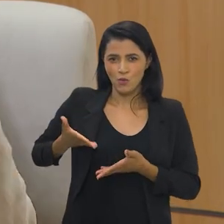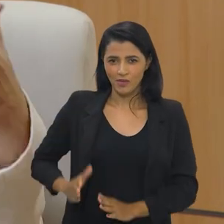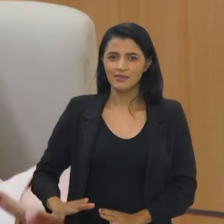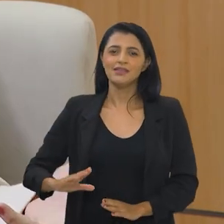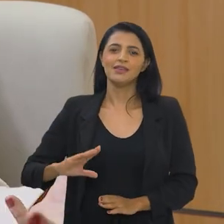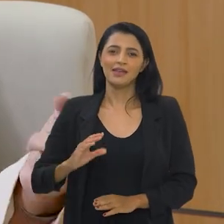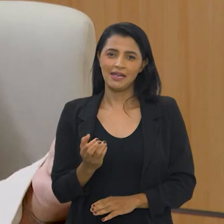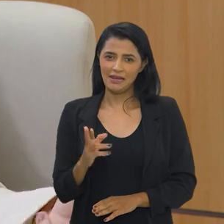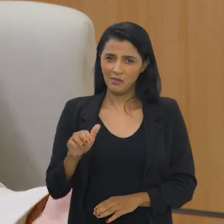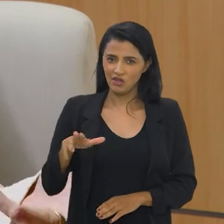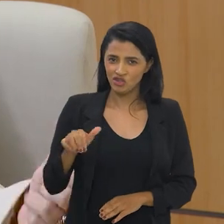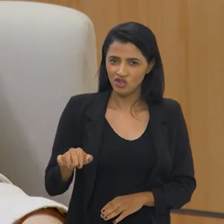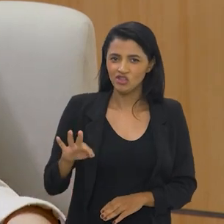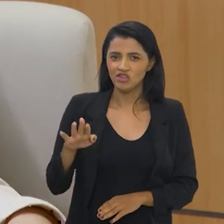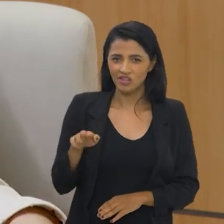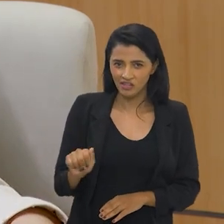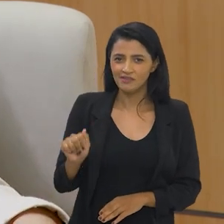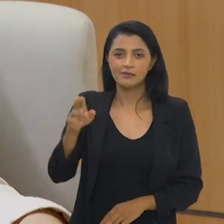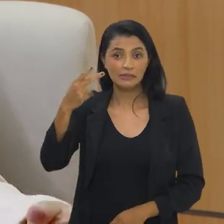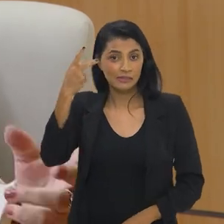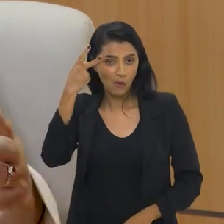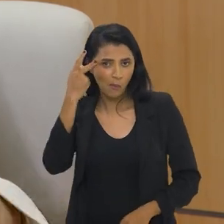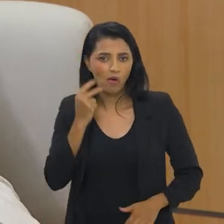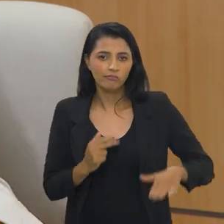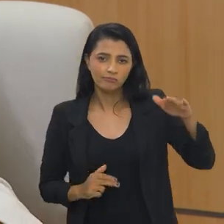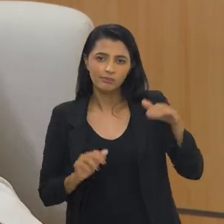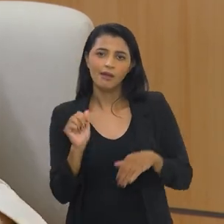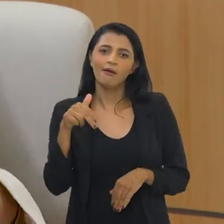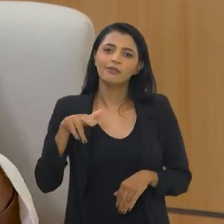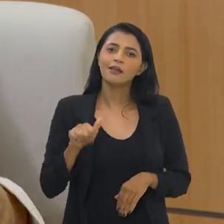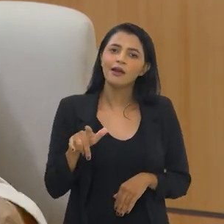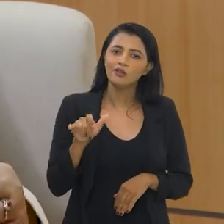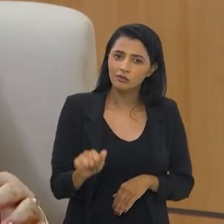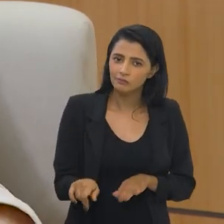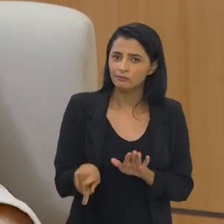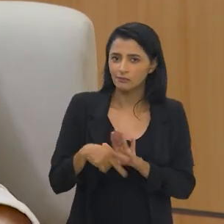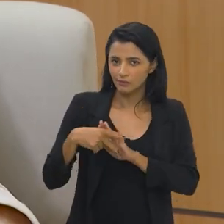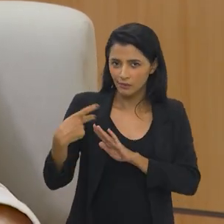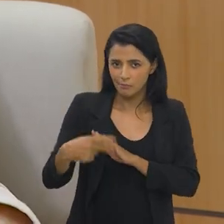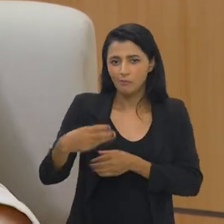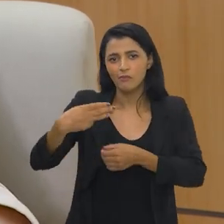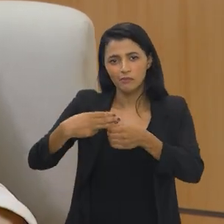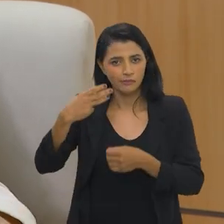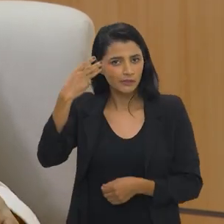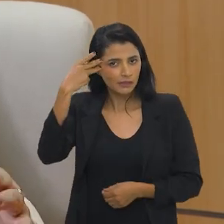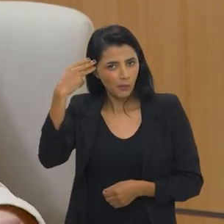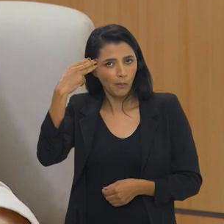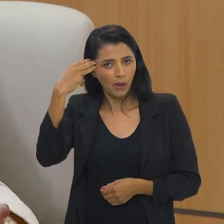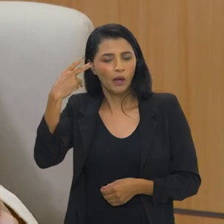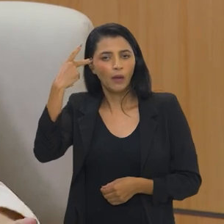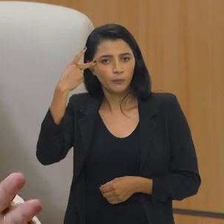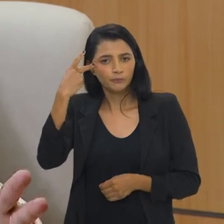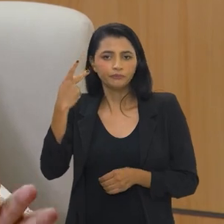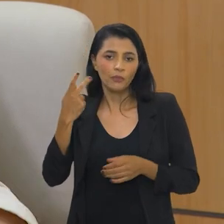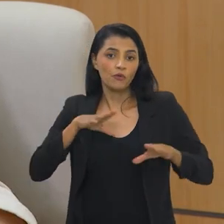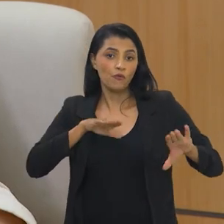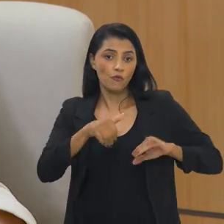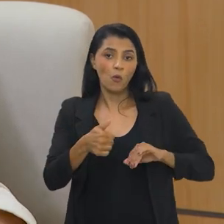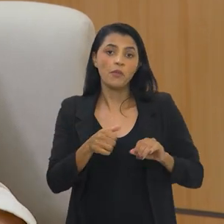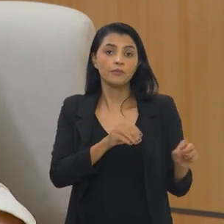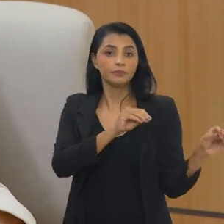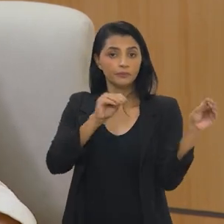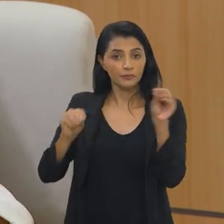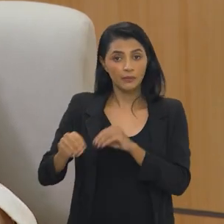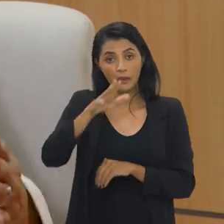nas cinco Clementina São Paulo cresci Andradina também teve São Paulo me formei para